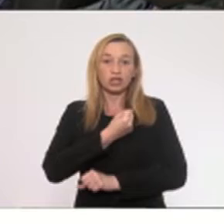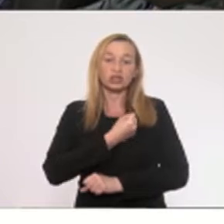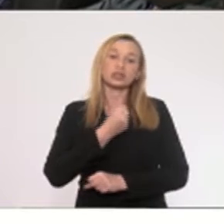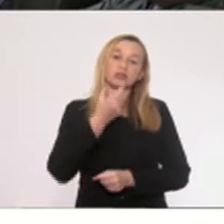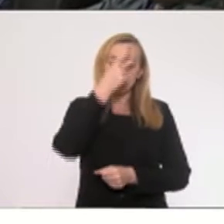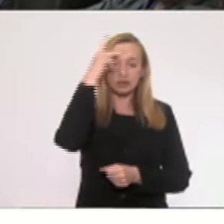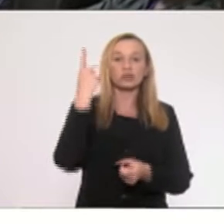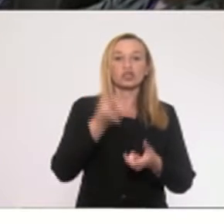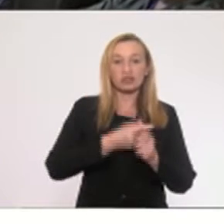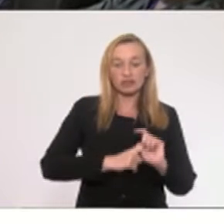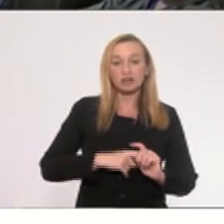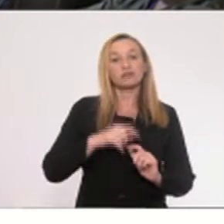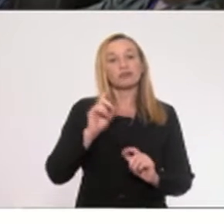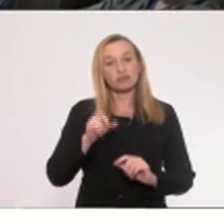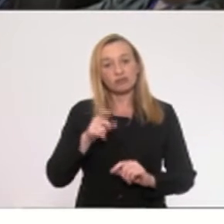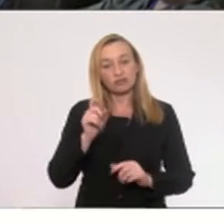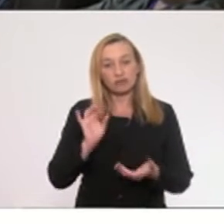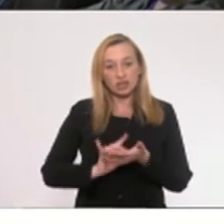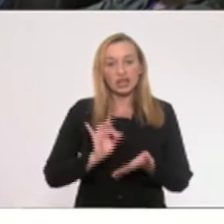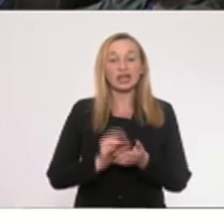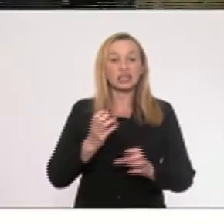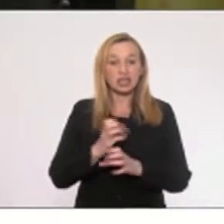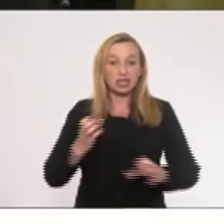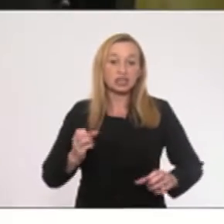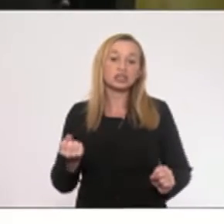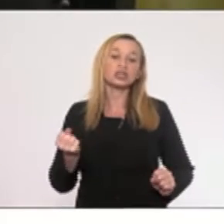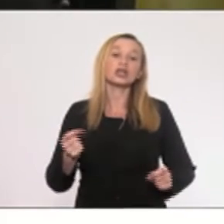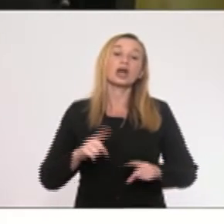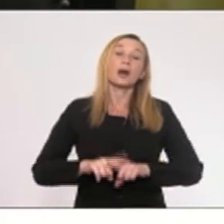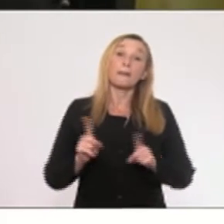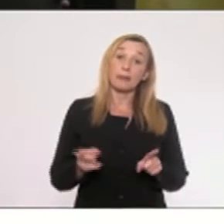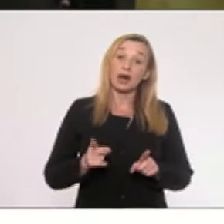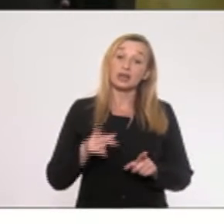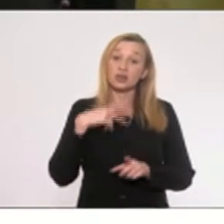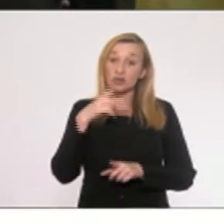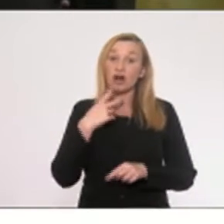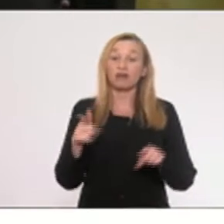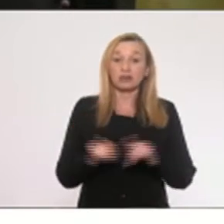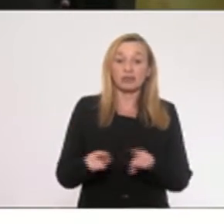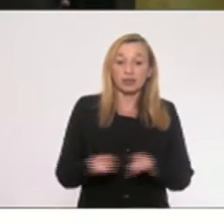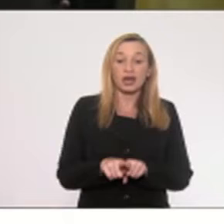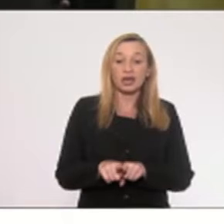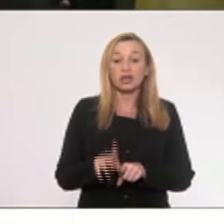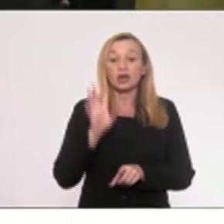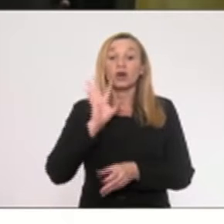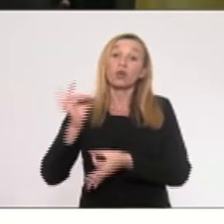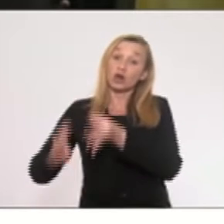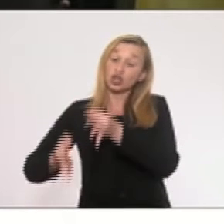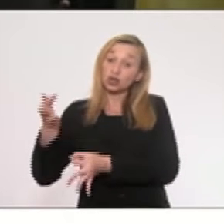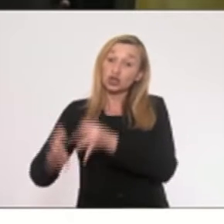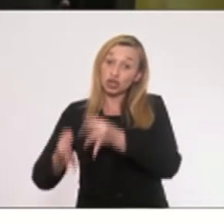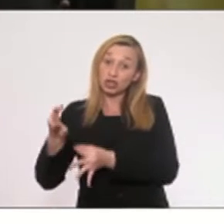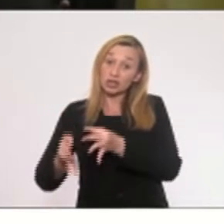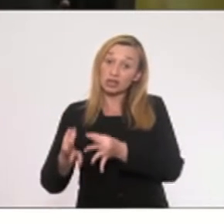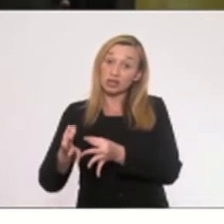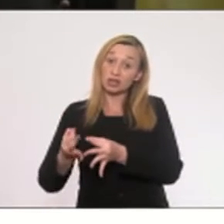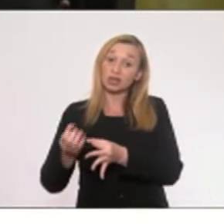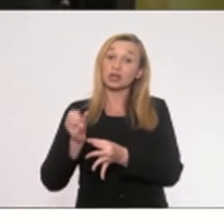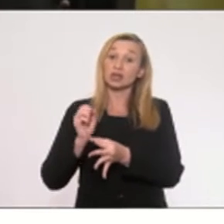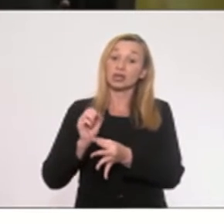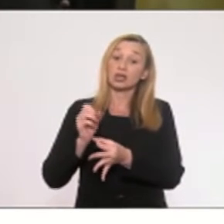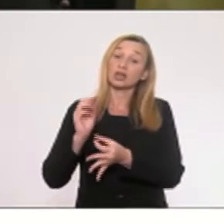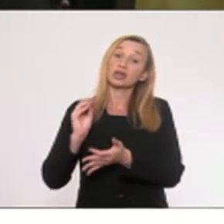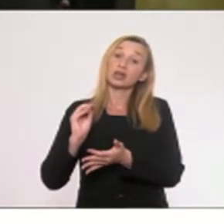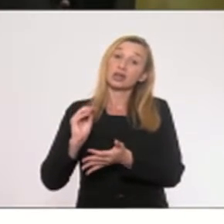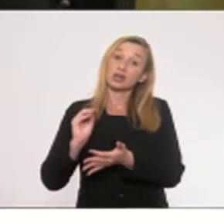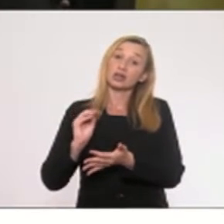dúvida. Mas me apego, sim, mas me apego também à injustiça que poderíamos cometer. Vossa Porque Excelência não é me- o fato de estar escrito Sim.